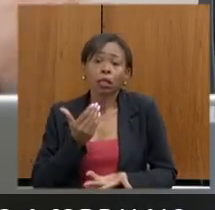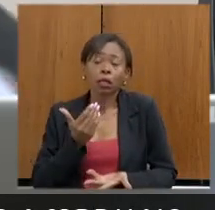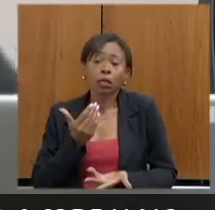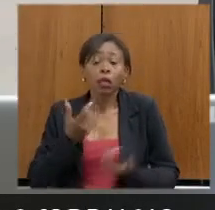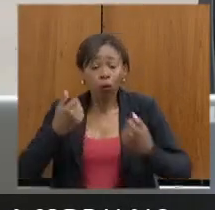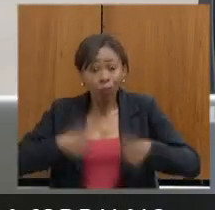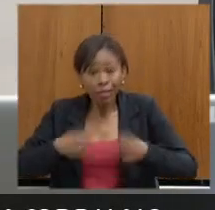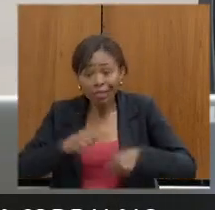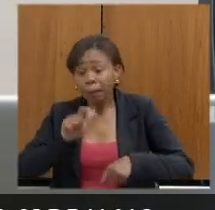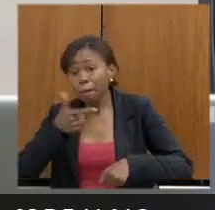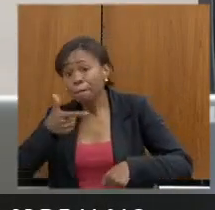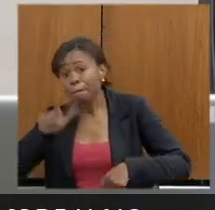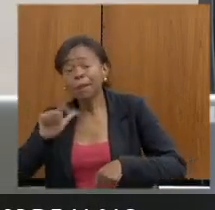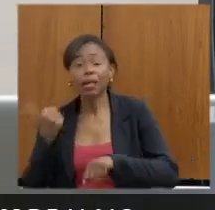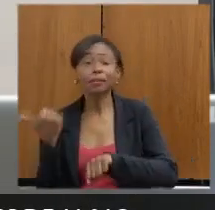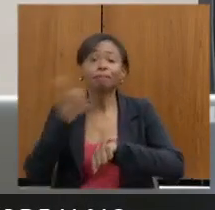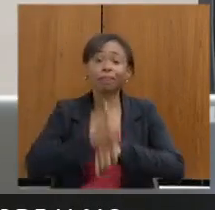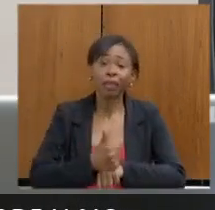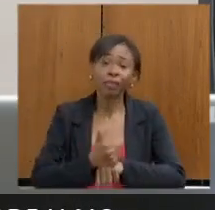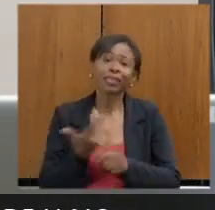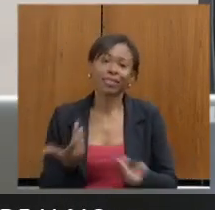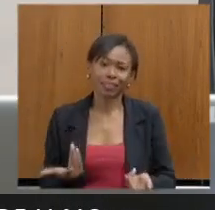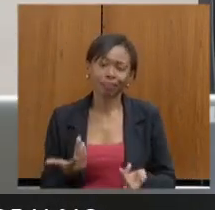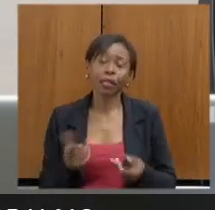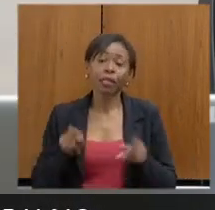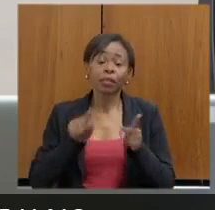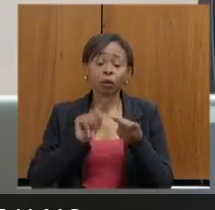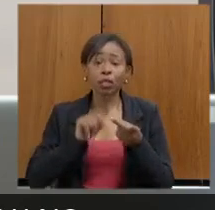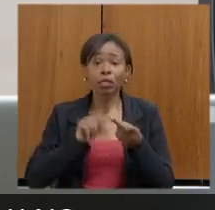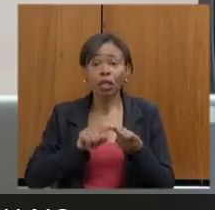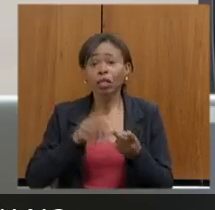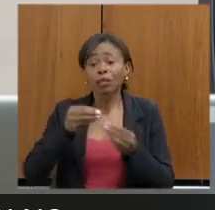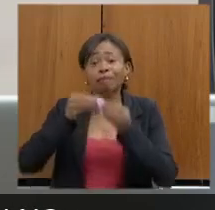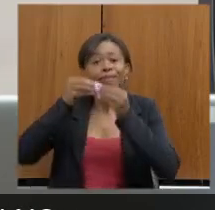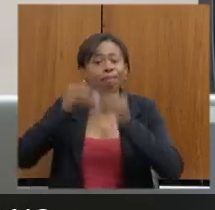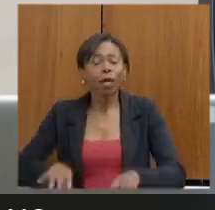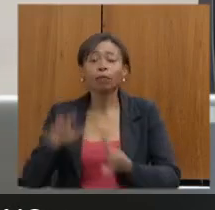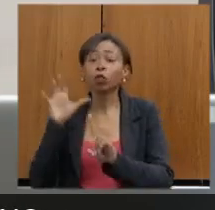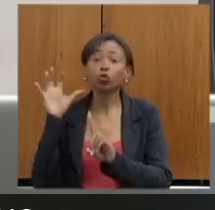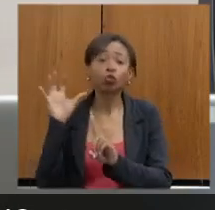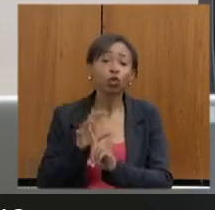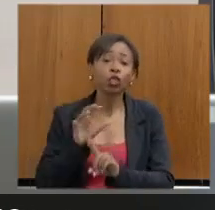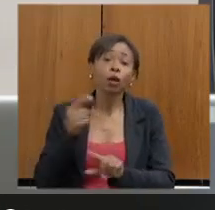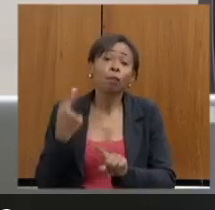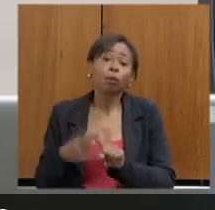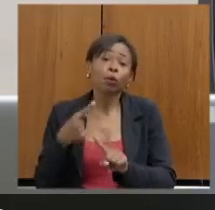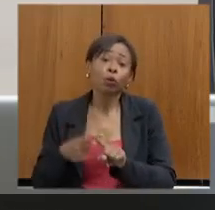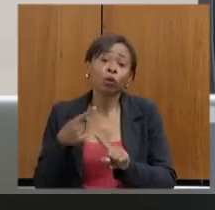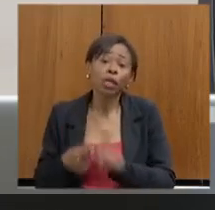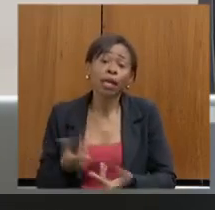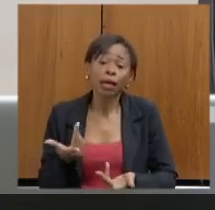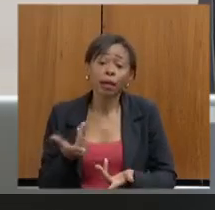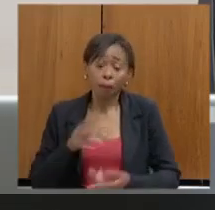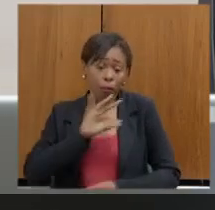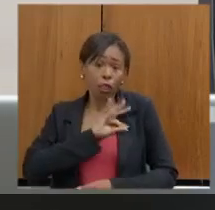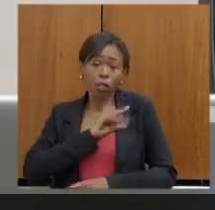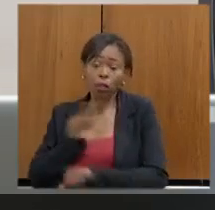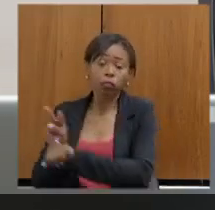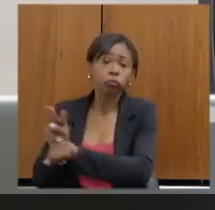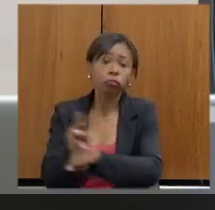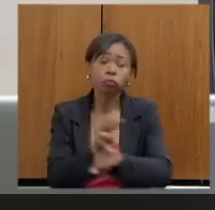efetivo e segundo o impacto disso na prestação da política pouco nesse caso do policiamento preventivo vocês eu